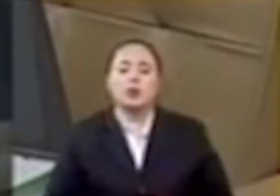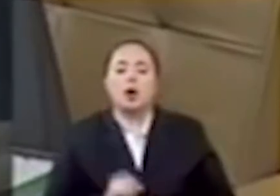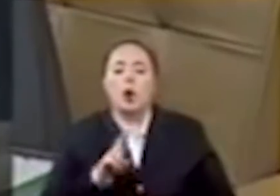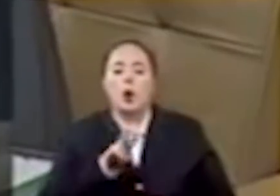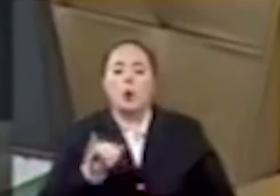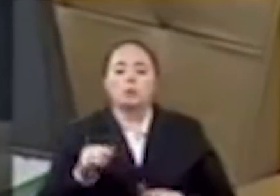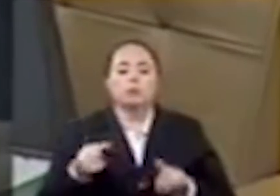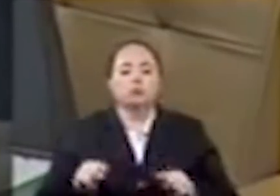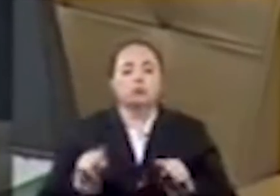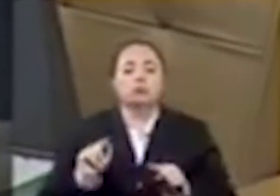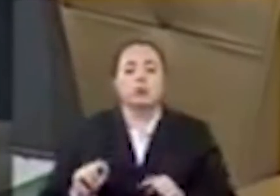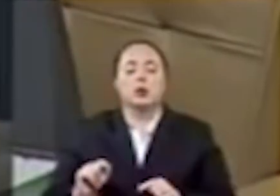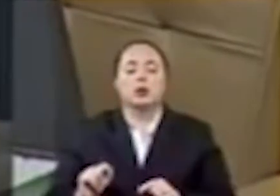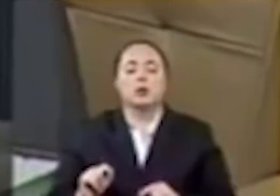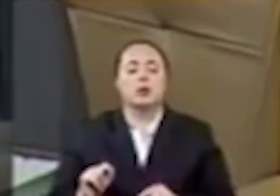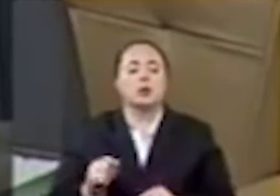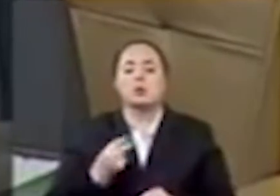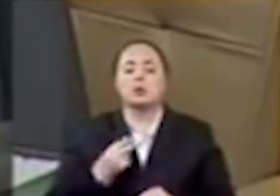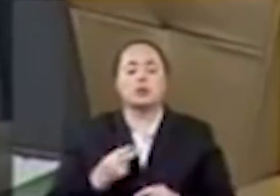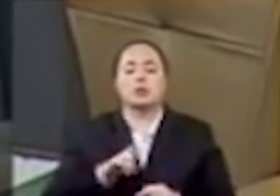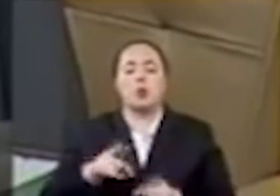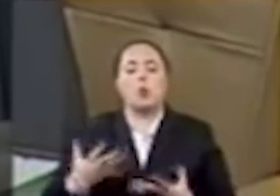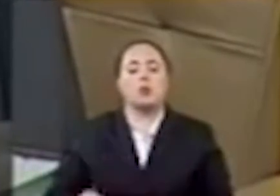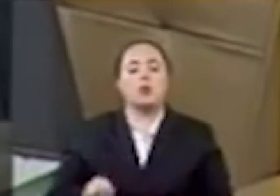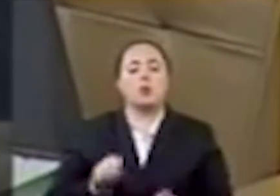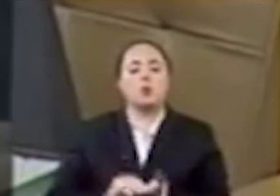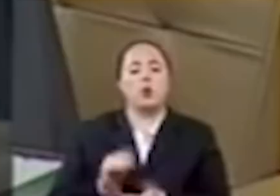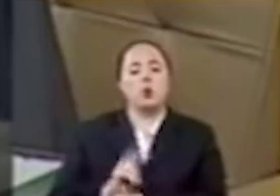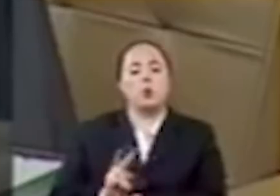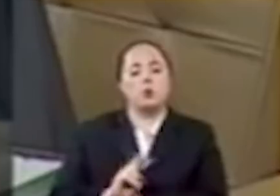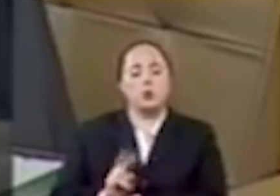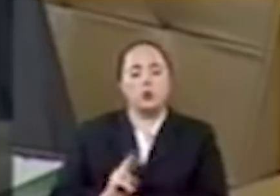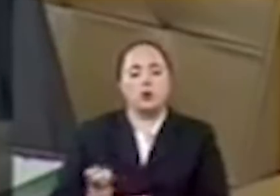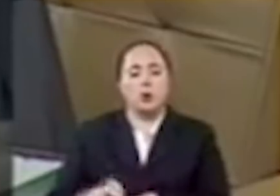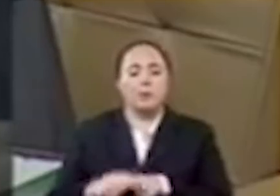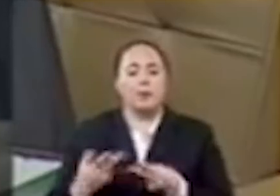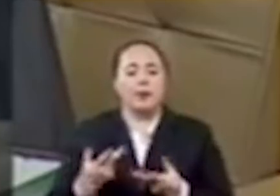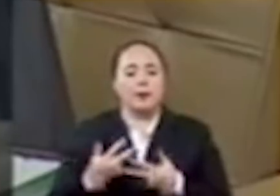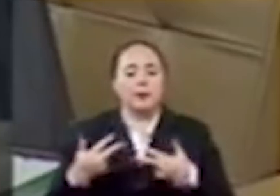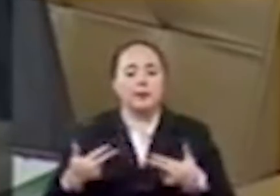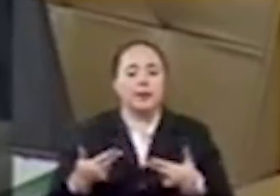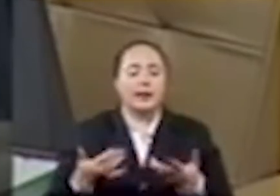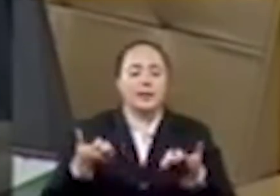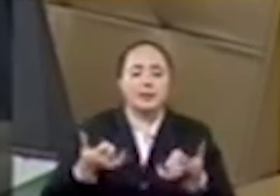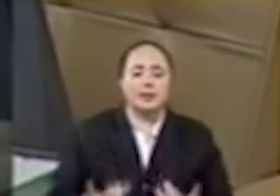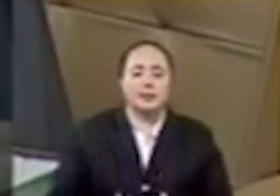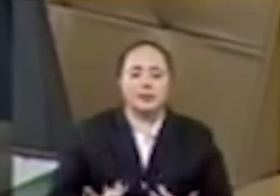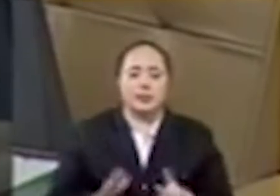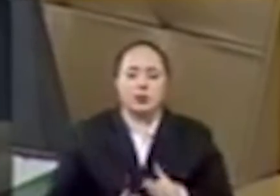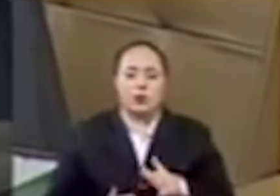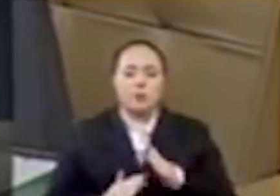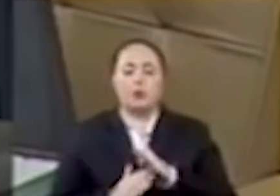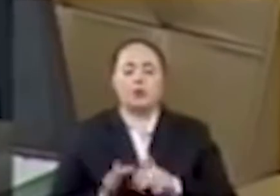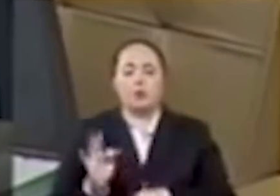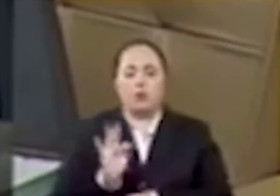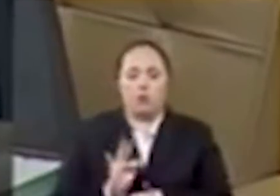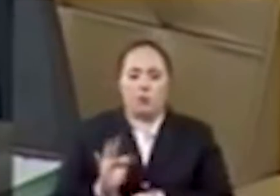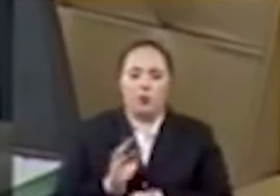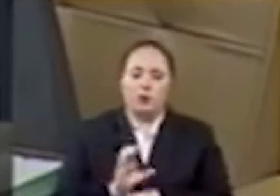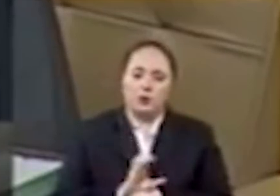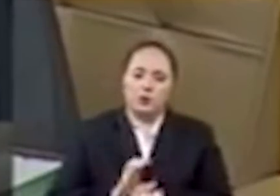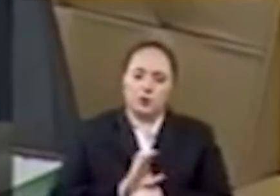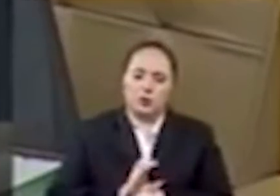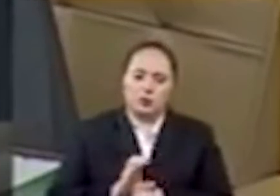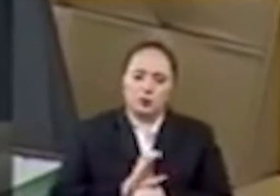a ausência de controle do Poder Judiciário acerca do indulto por questões justamente dos limites formais que a